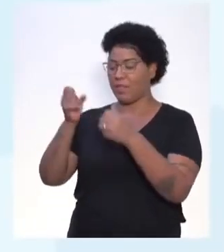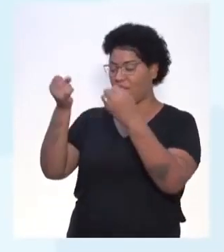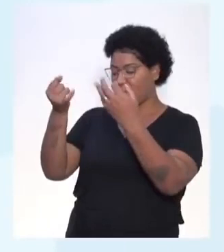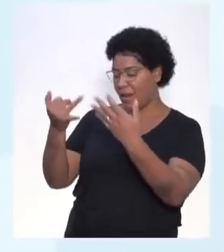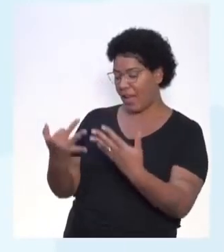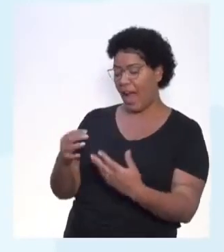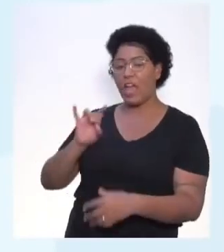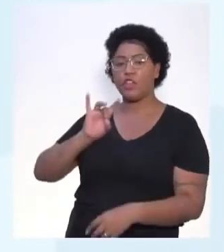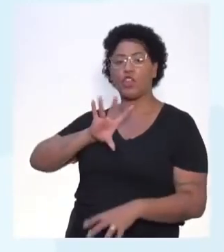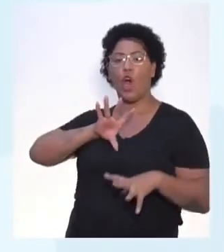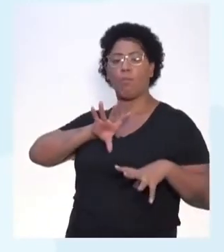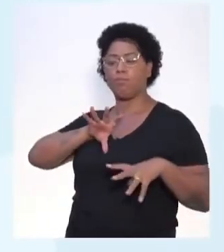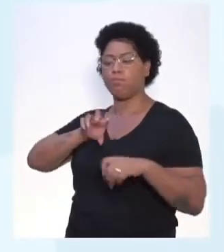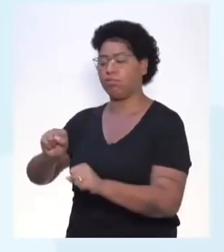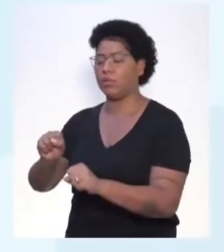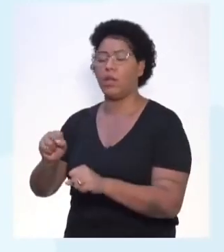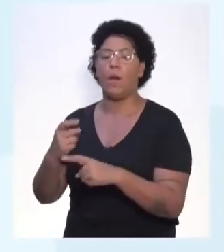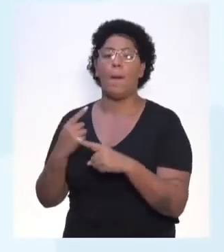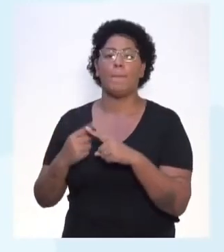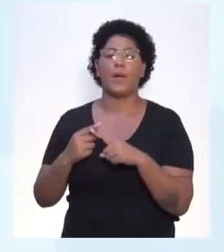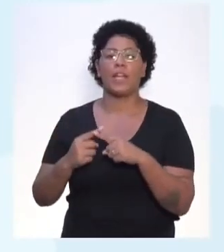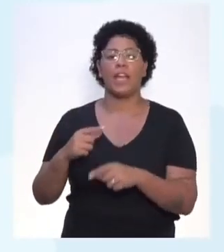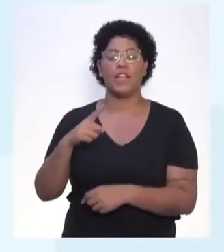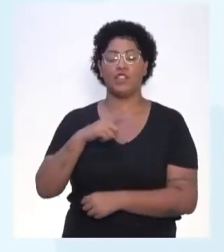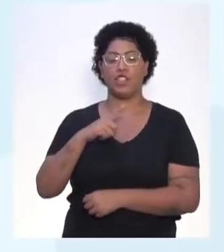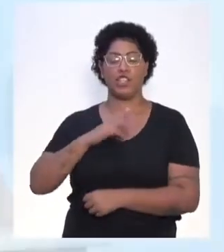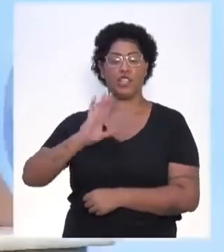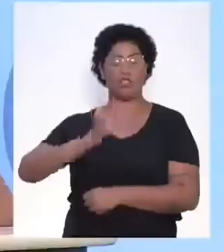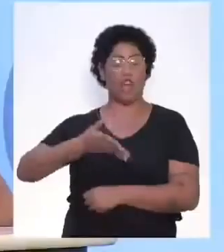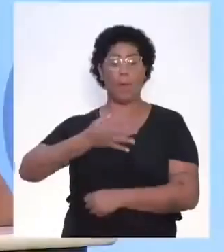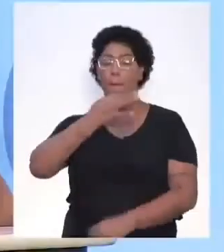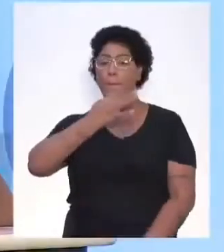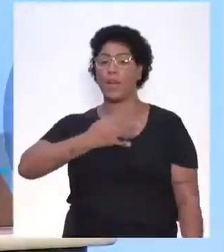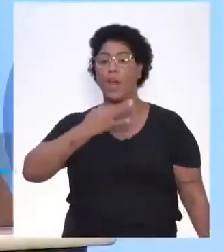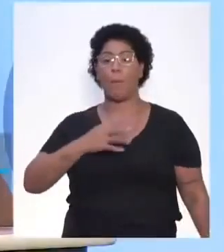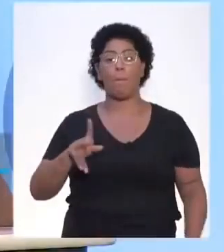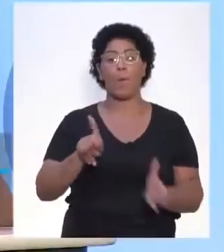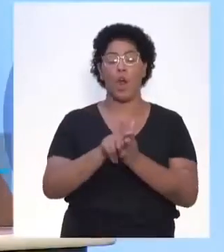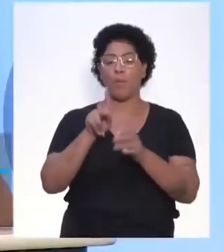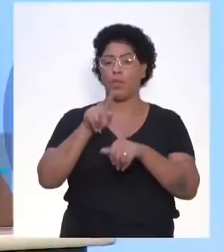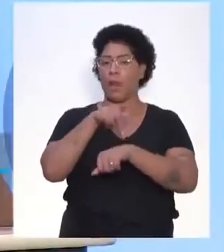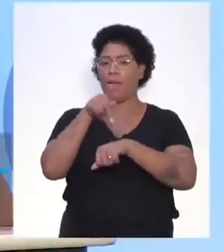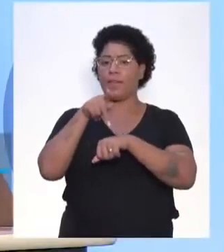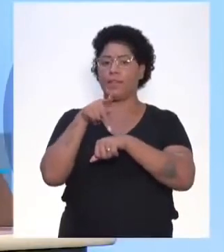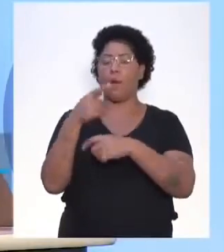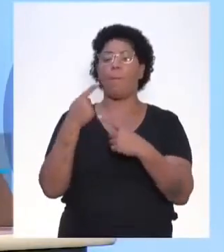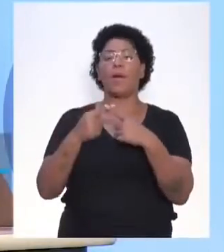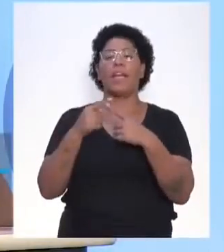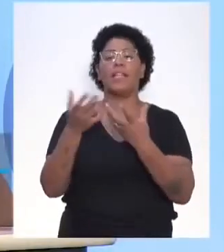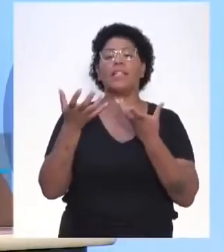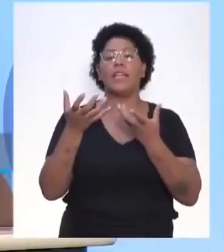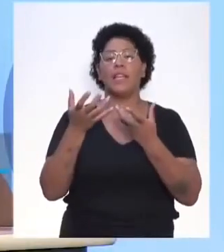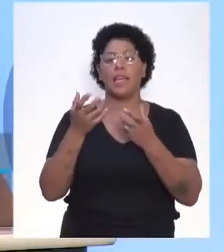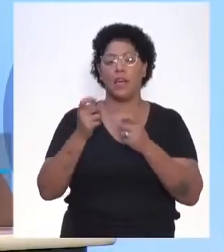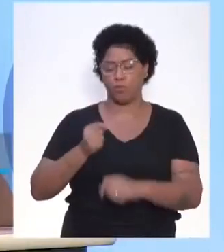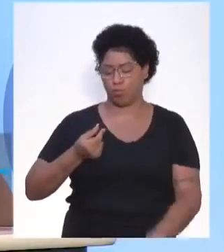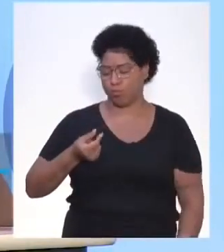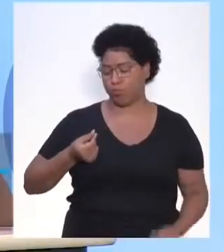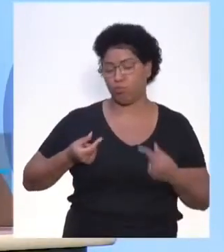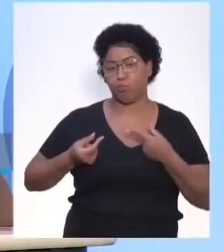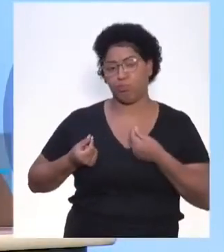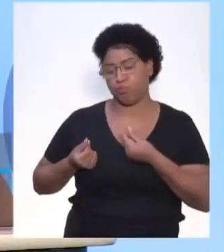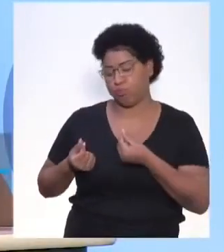justificativas ideológicas. Nós teremos uma aula só para falar sobre isso posteriormente, mas só para pontuar para